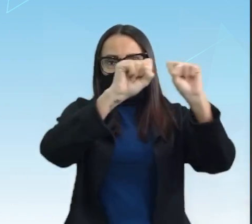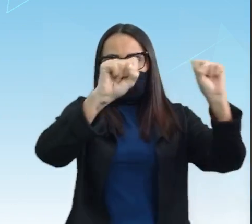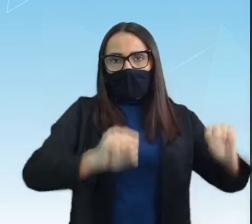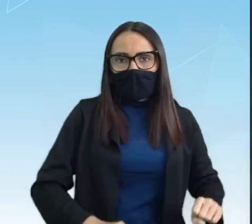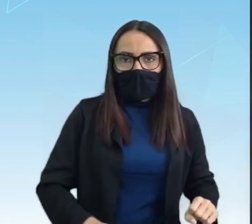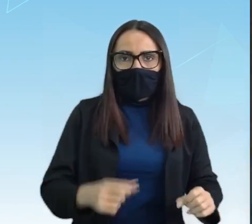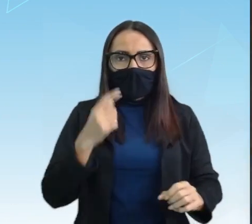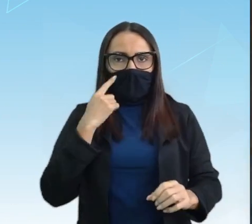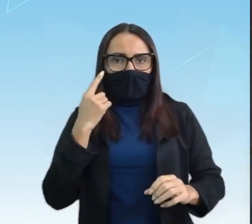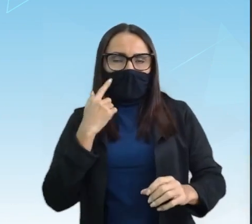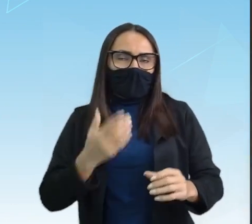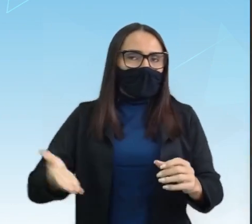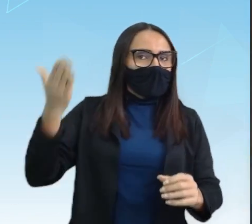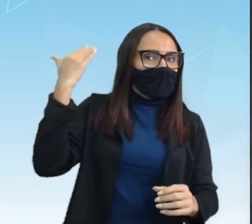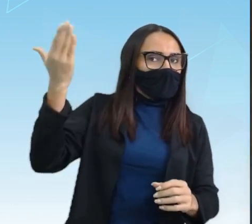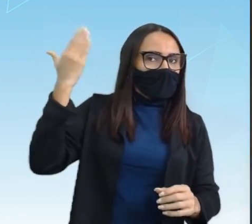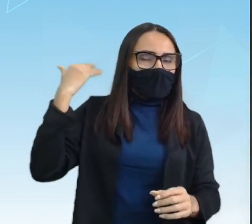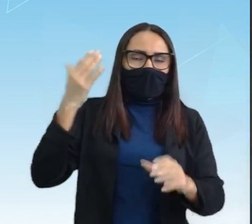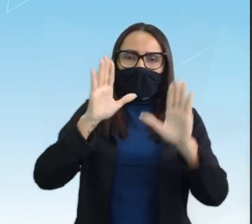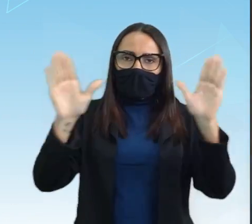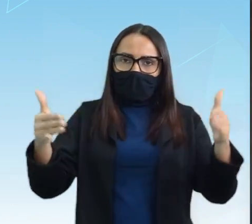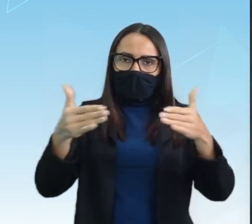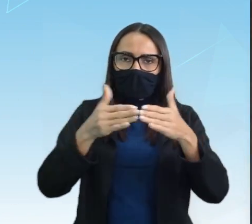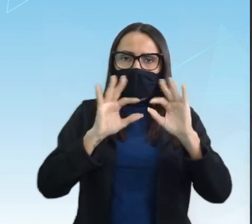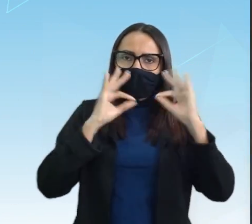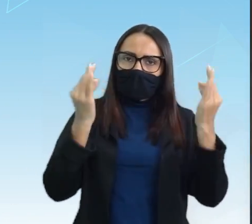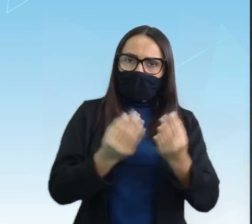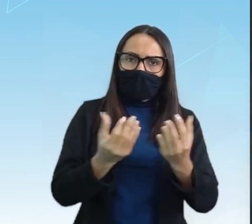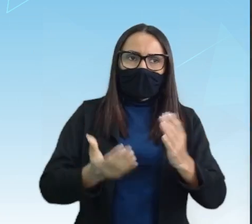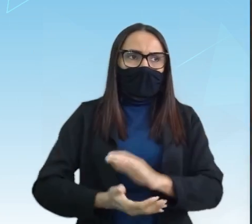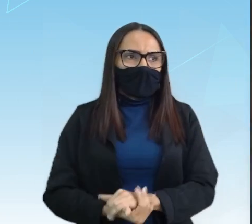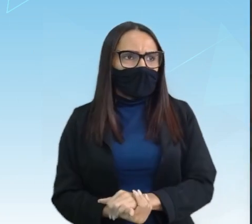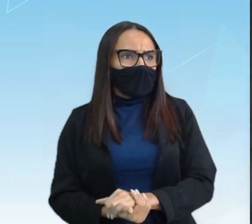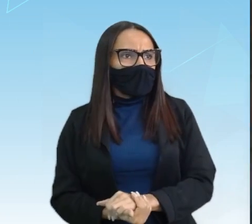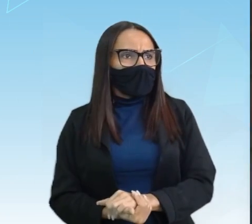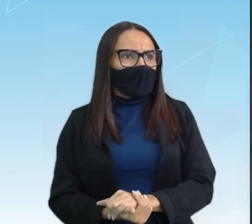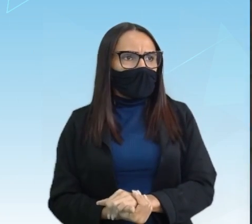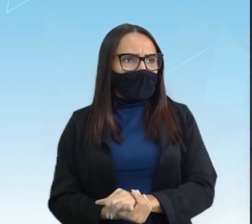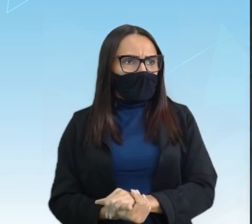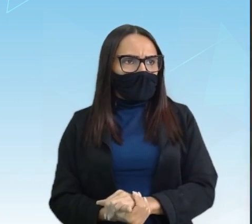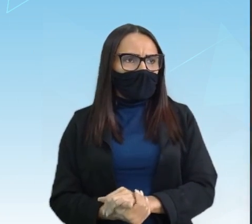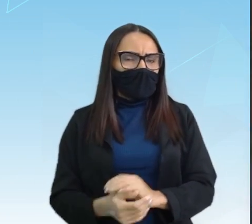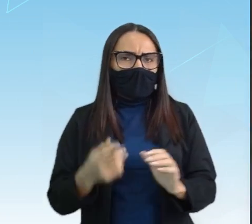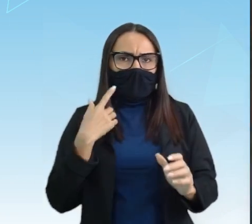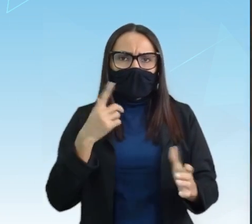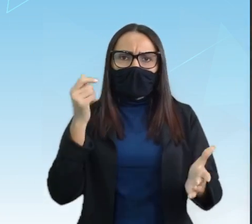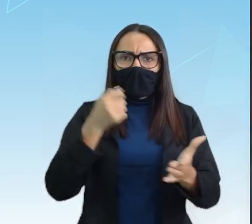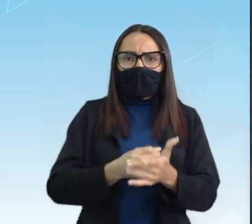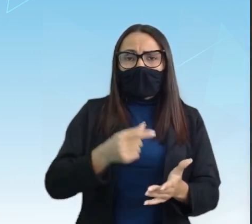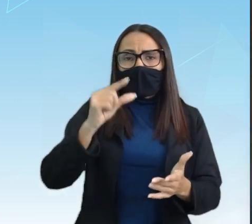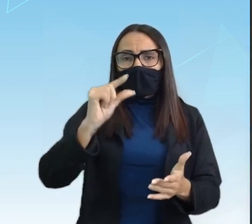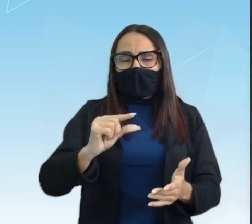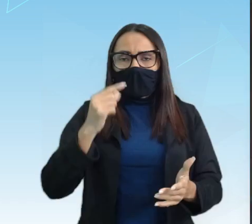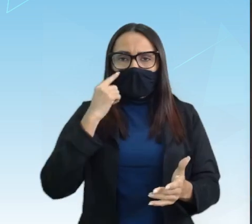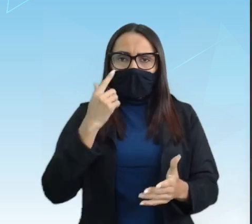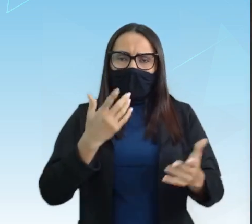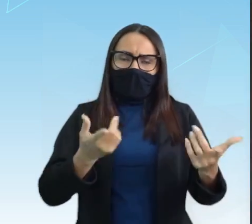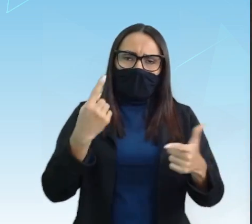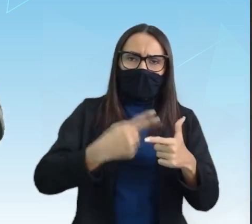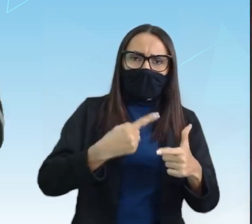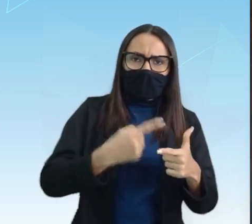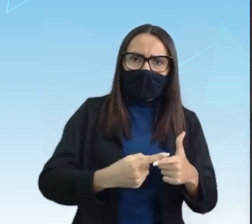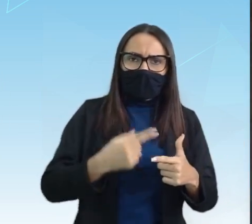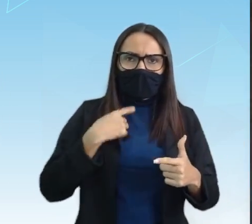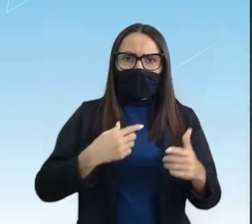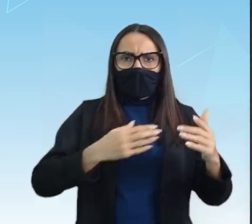que é uma coisa arcaica, pequena, mais familiar mesmo. E exige pouca mão de obra. Por quê?